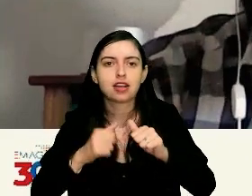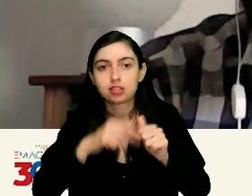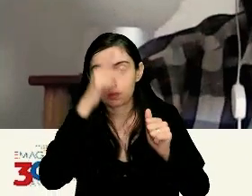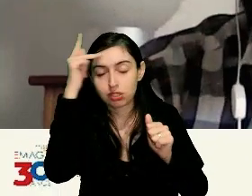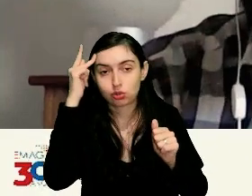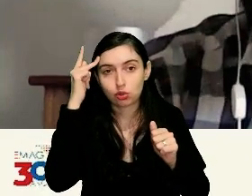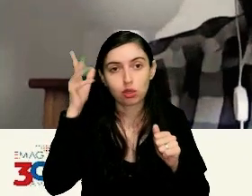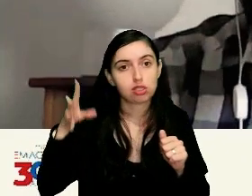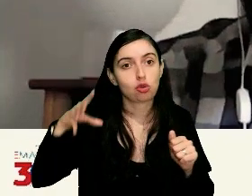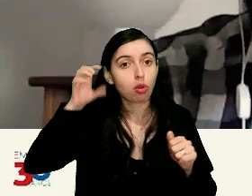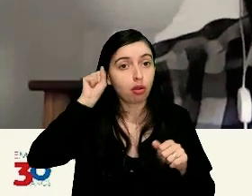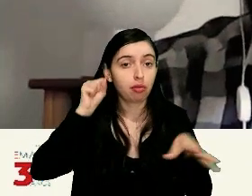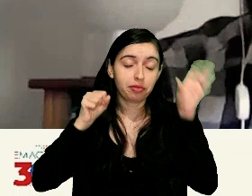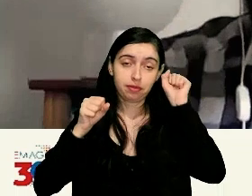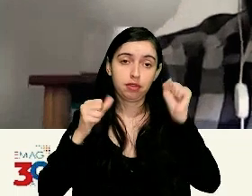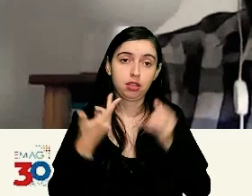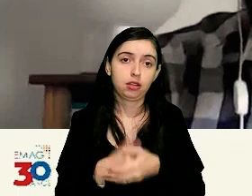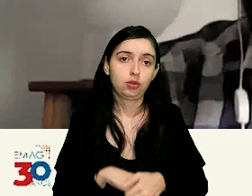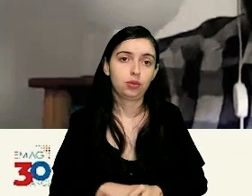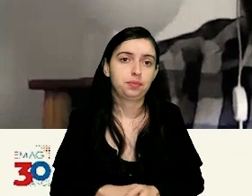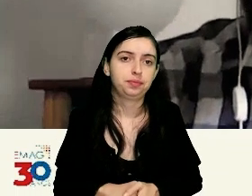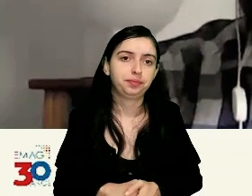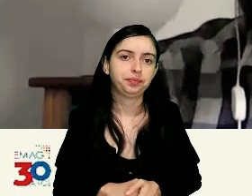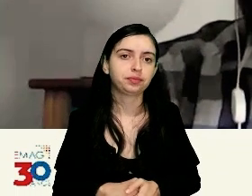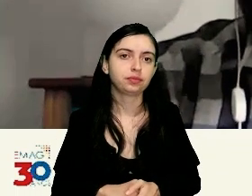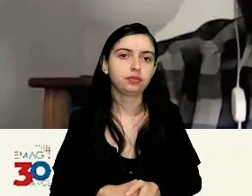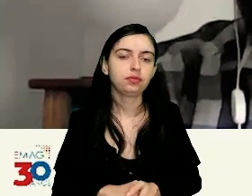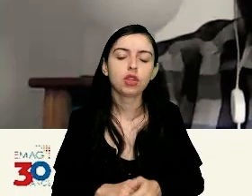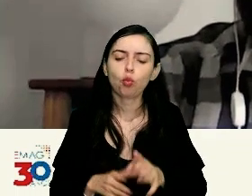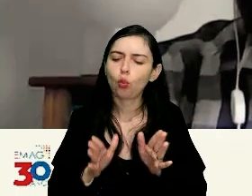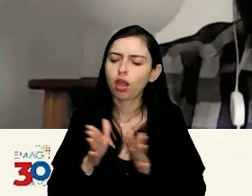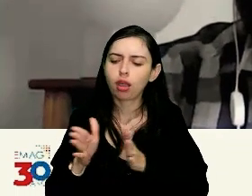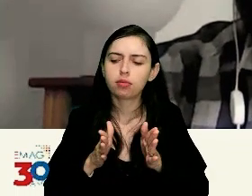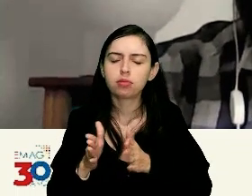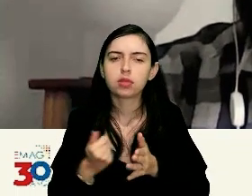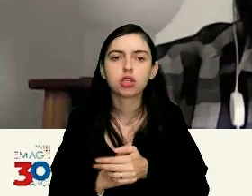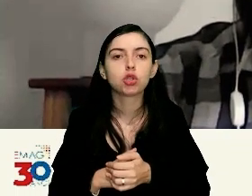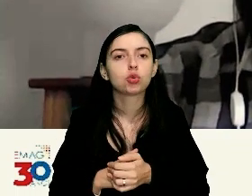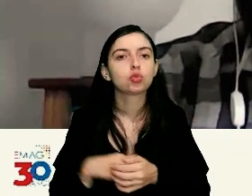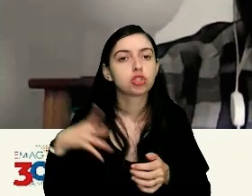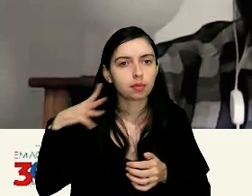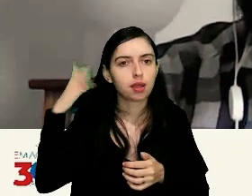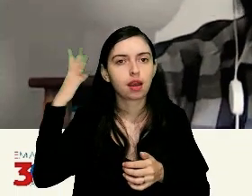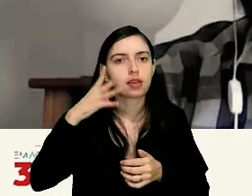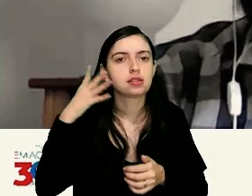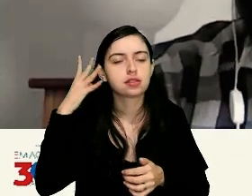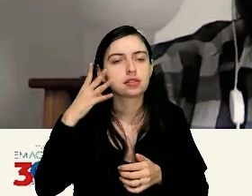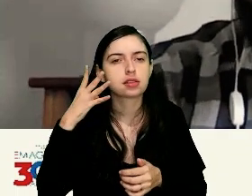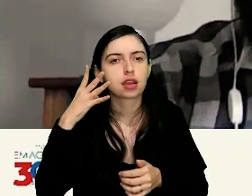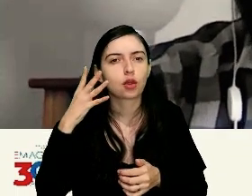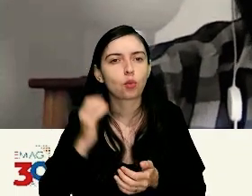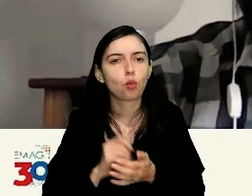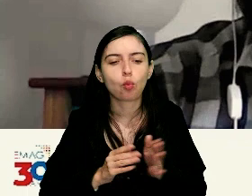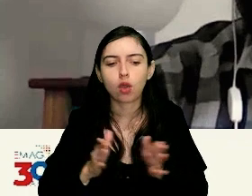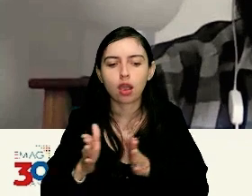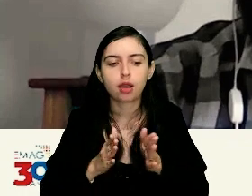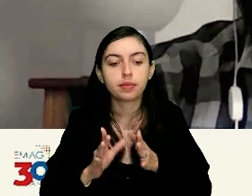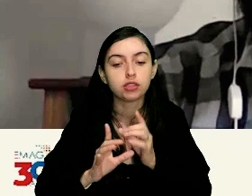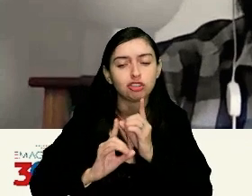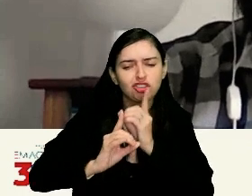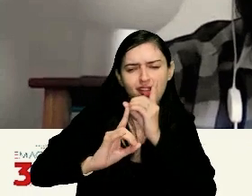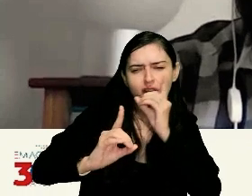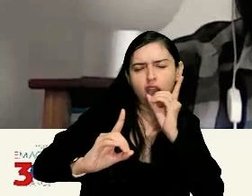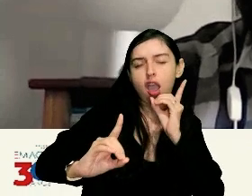ouvindo. O caminho de palestrar é um caminho também longo, né? A gente vai